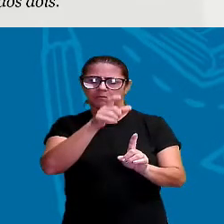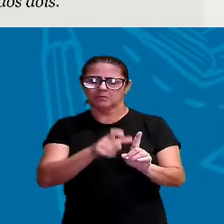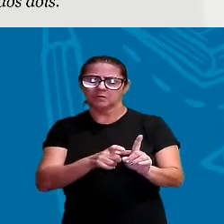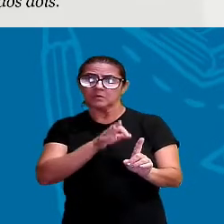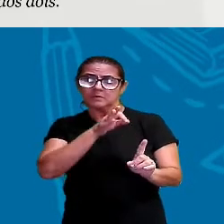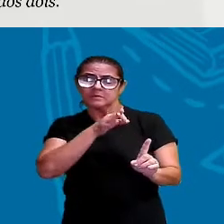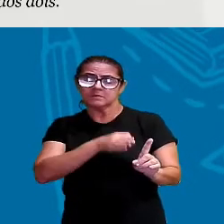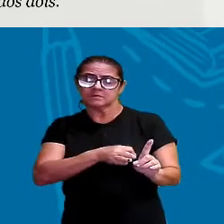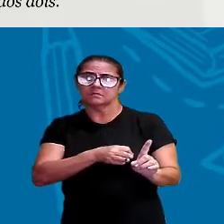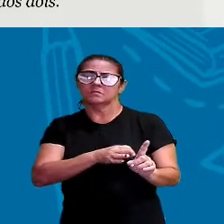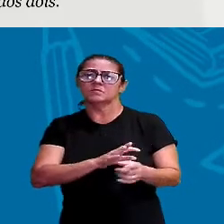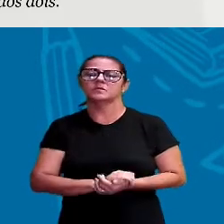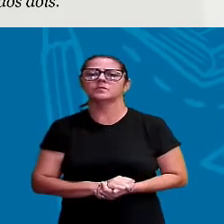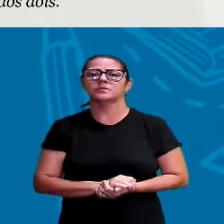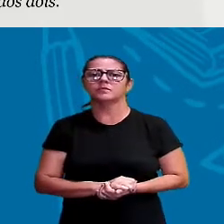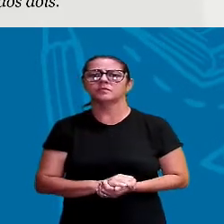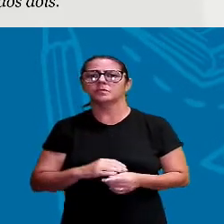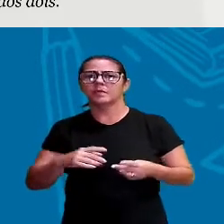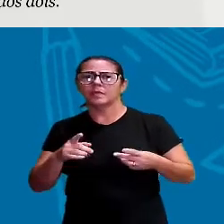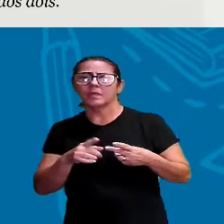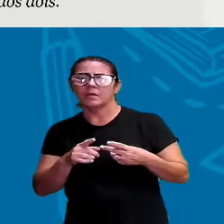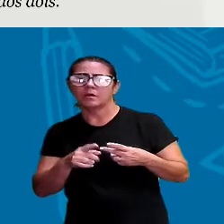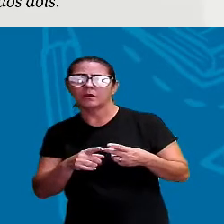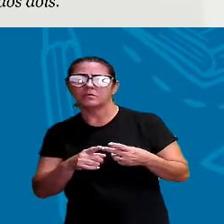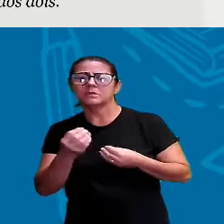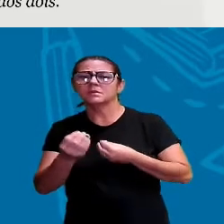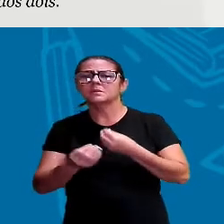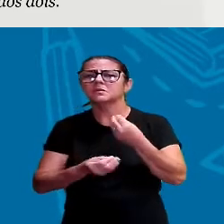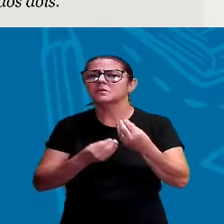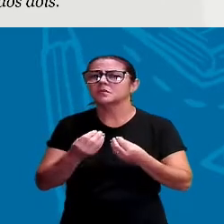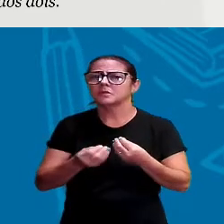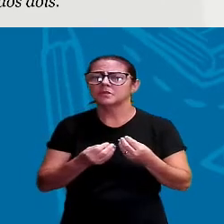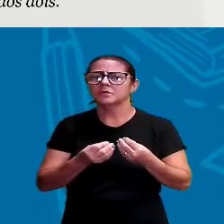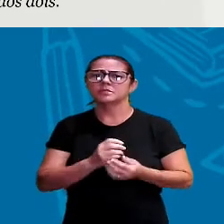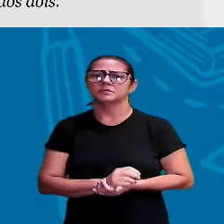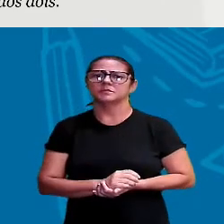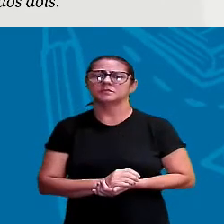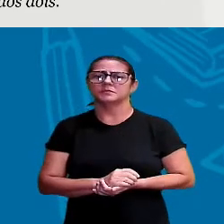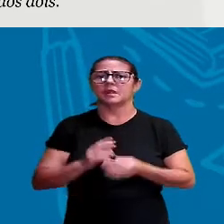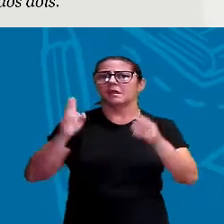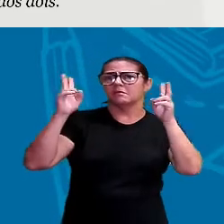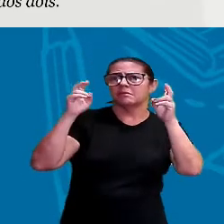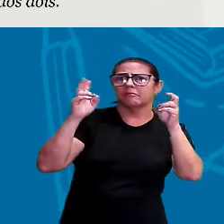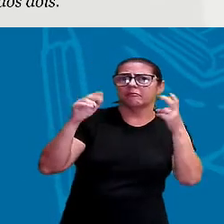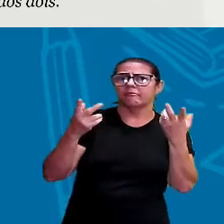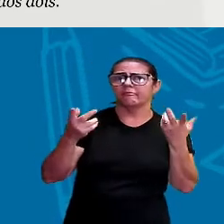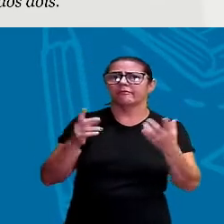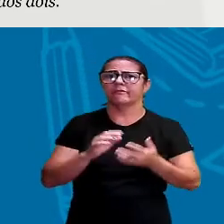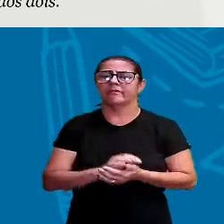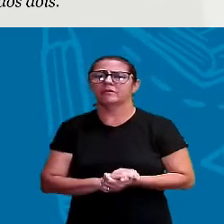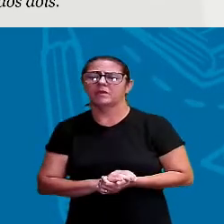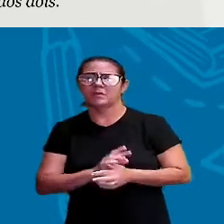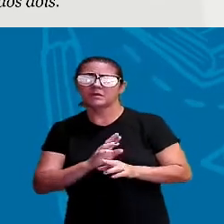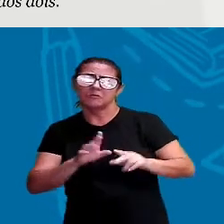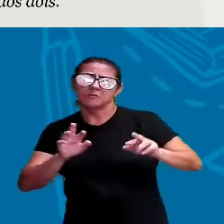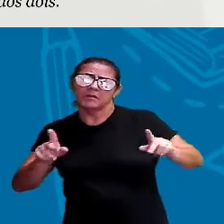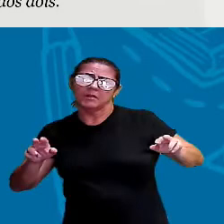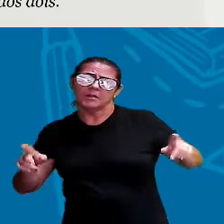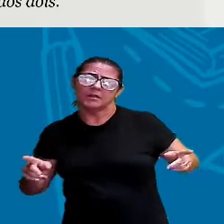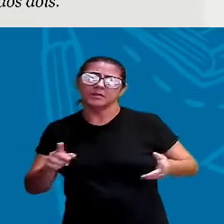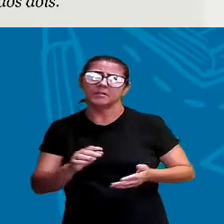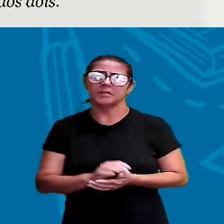fixos. Outro ponto, as temáticas. Elas são diversas. Então, a gente pode ter como a cômica,